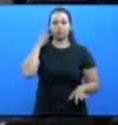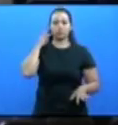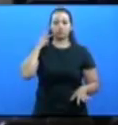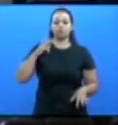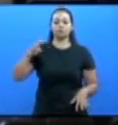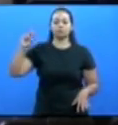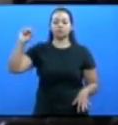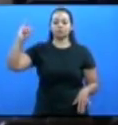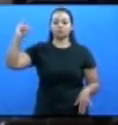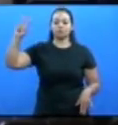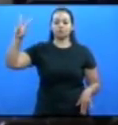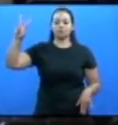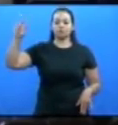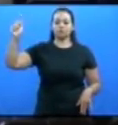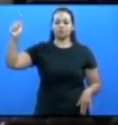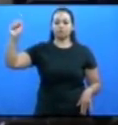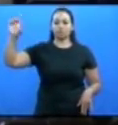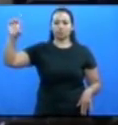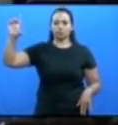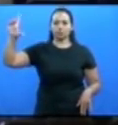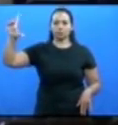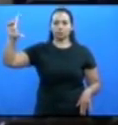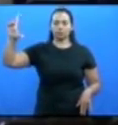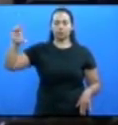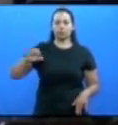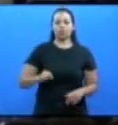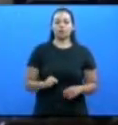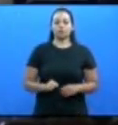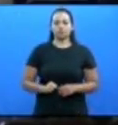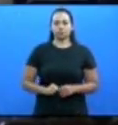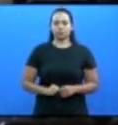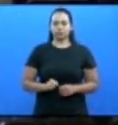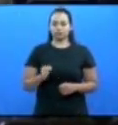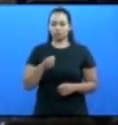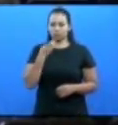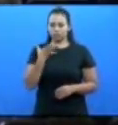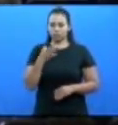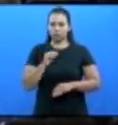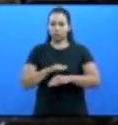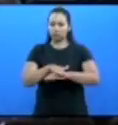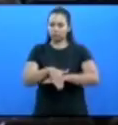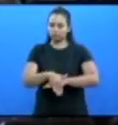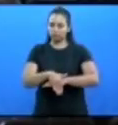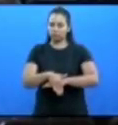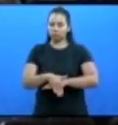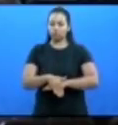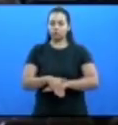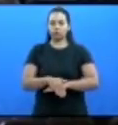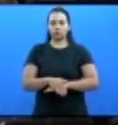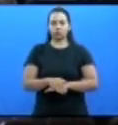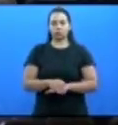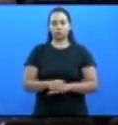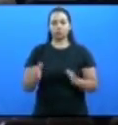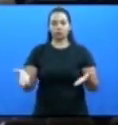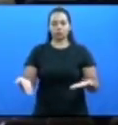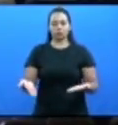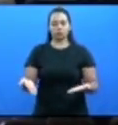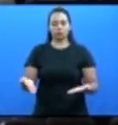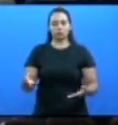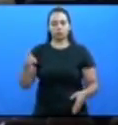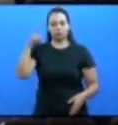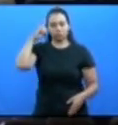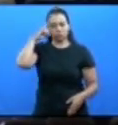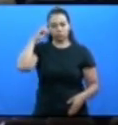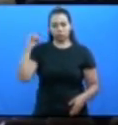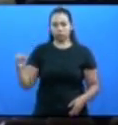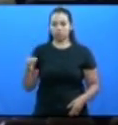presidente, companheiros da mesa, senhores vereadores, vereadoras e público presente. Hoje é um dia muito importante para o nosso município, que a gente estamos aqui